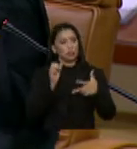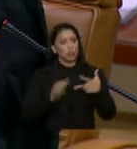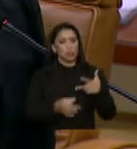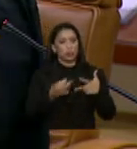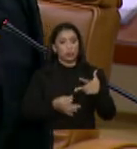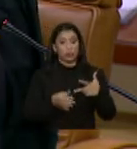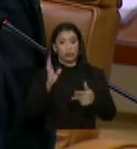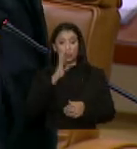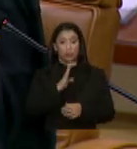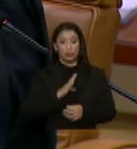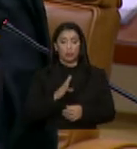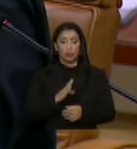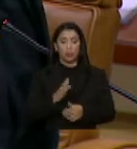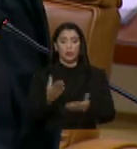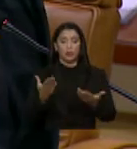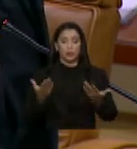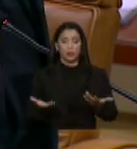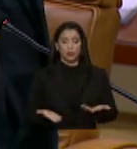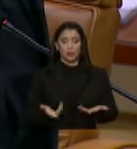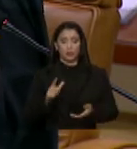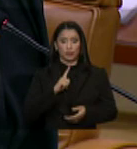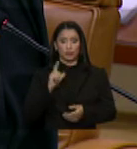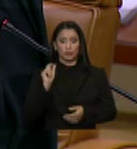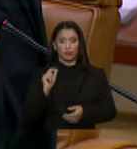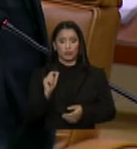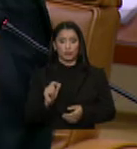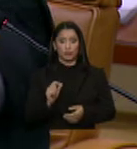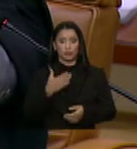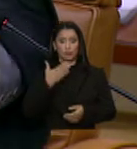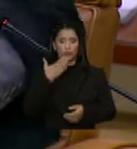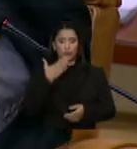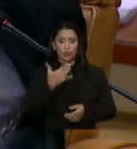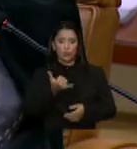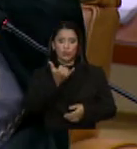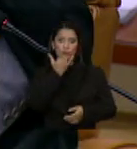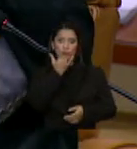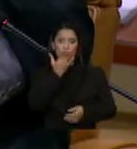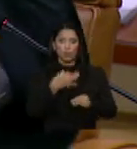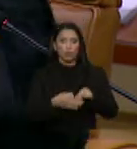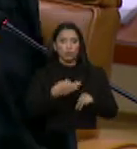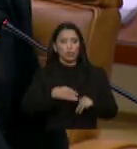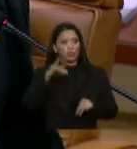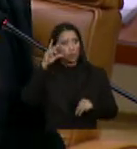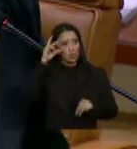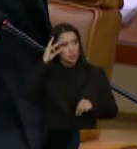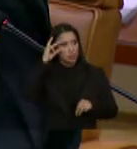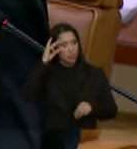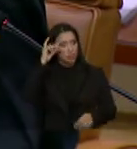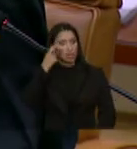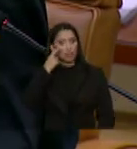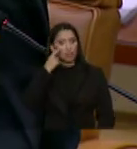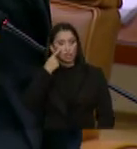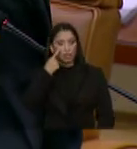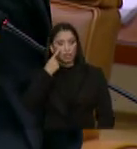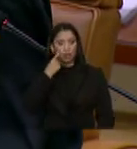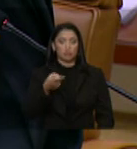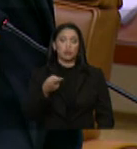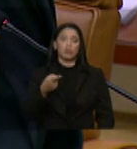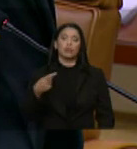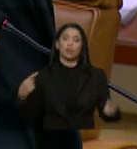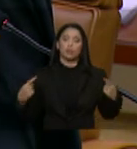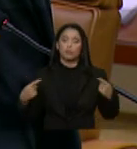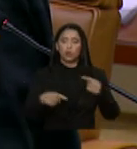é brasileiro eu rapidamente aqui é com pedindo Renner o ministro André o ministro Cássio que divergiram do eminente